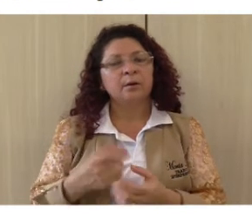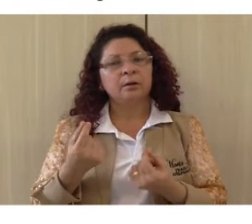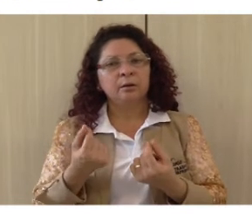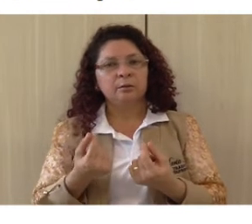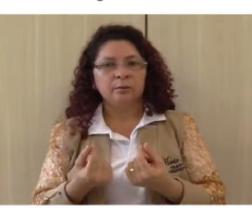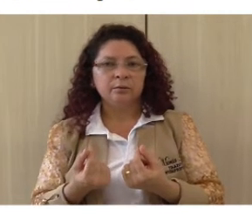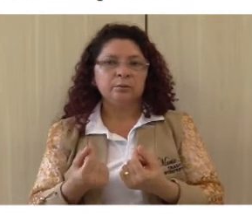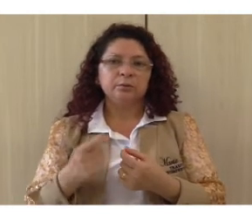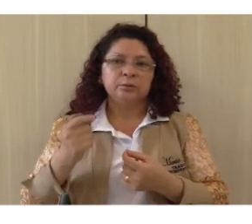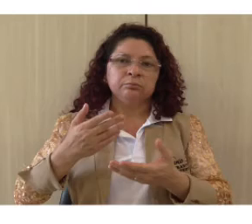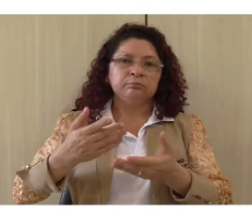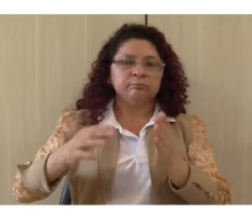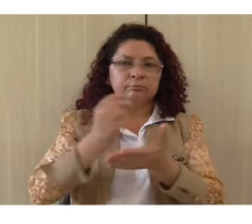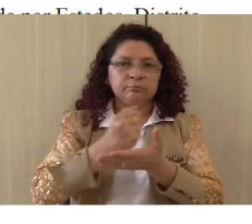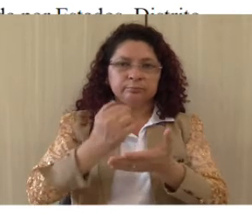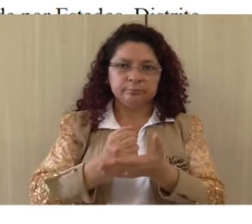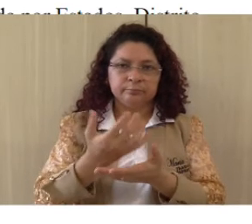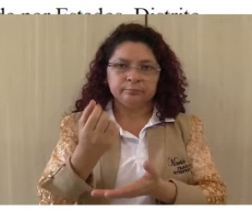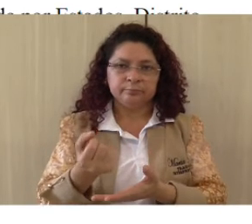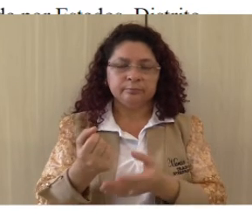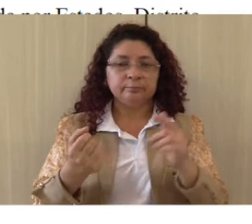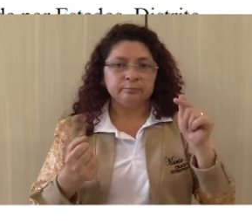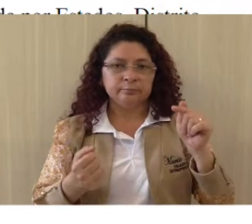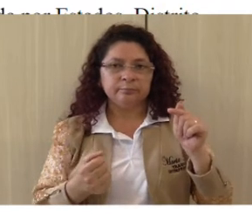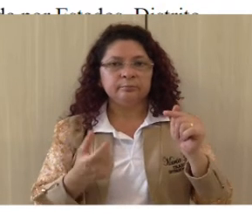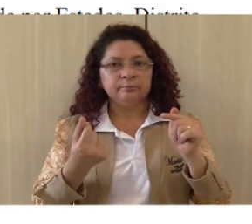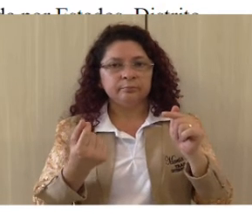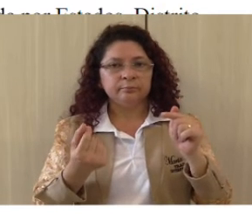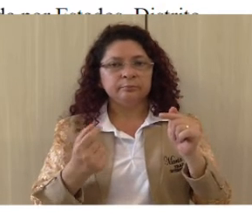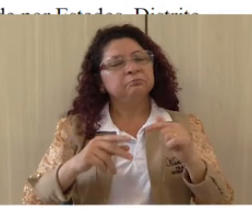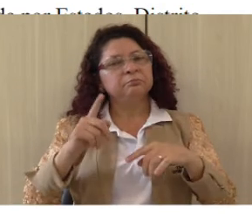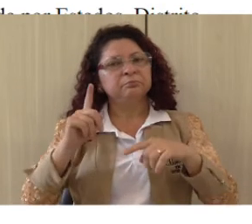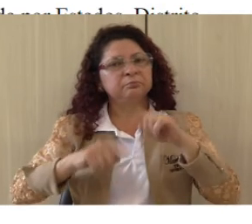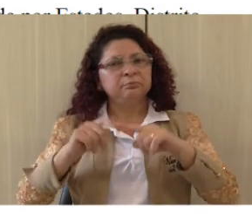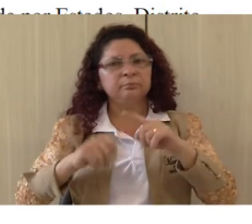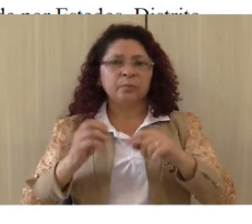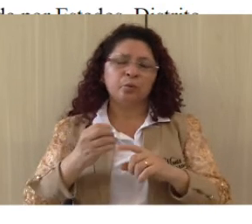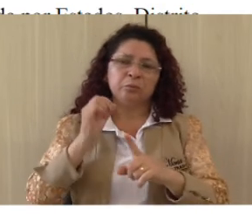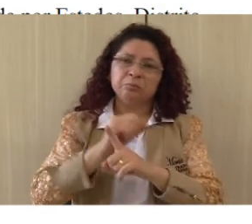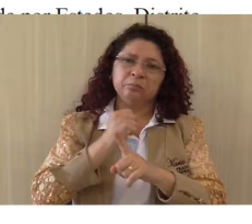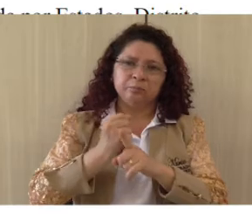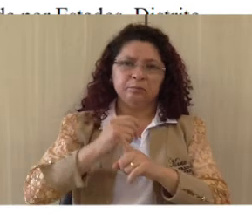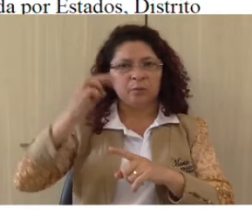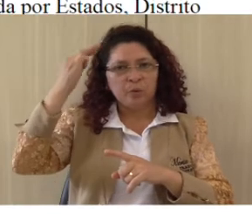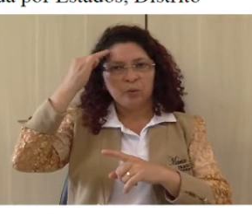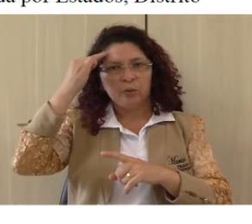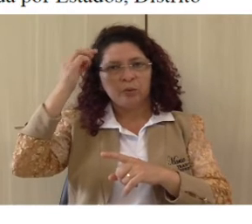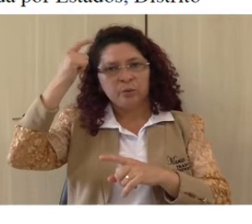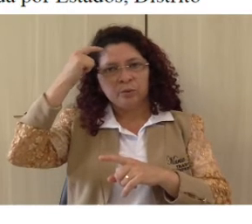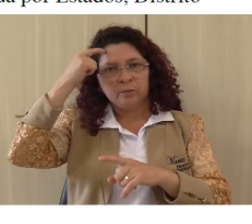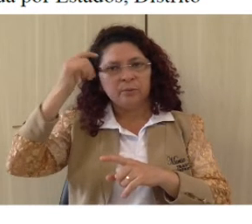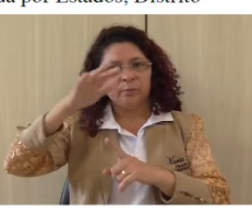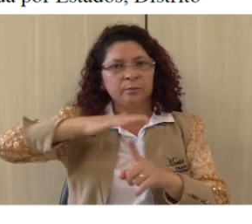Indenizações decorrentes de contratos de seguros. F. Indenizações por danos materiais e morais por força de decisão judicial.